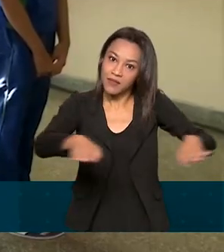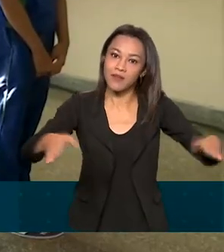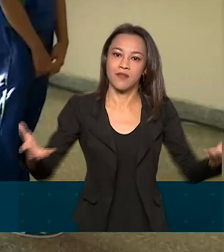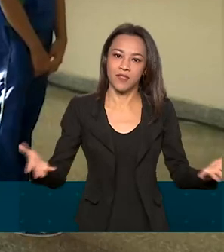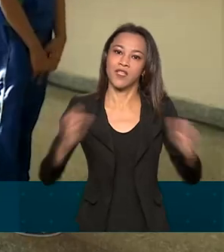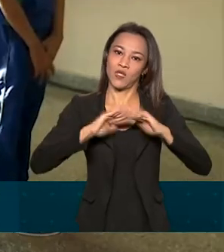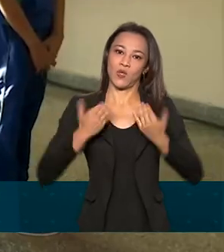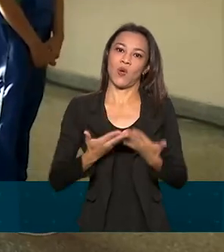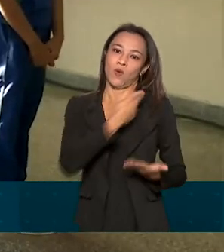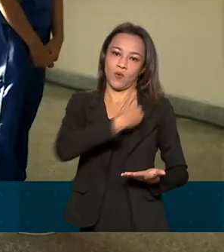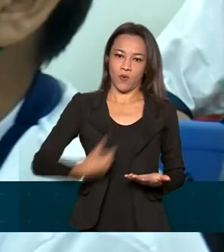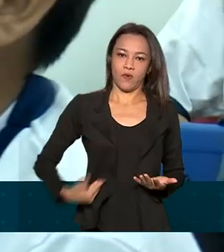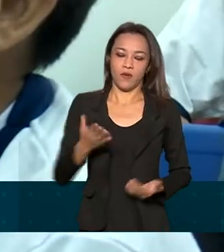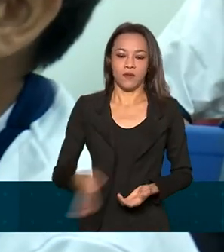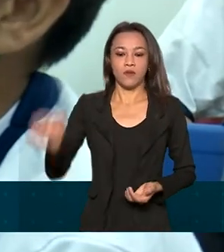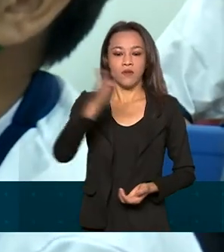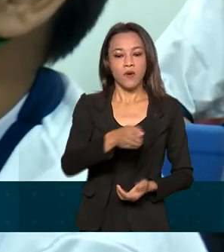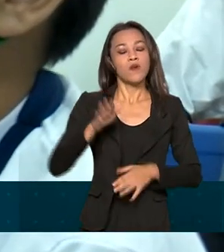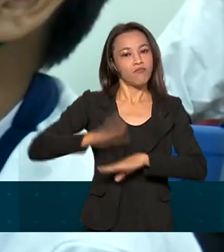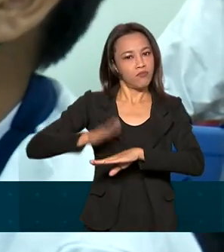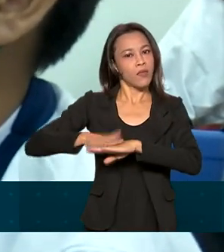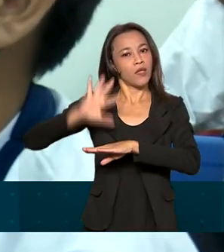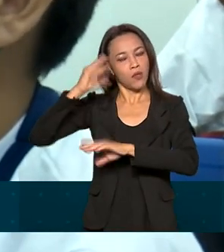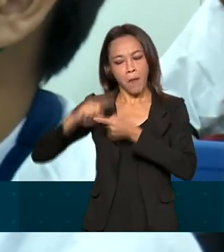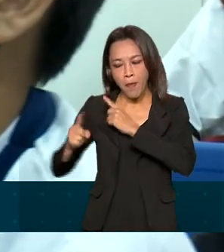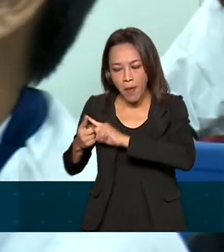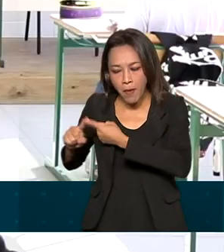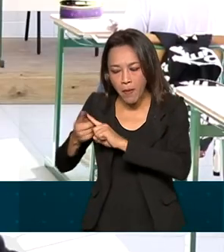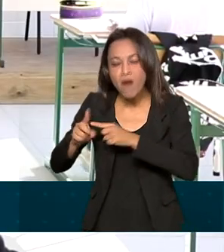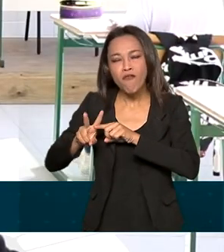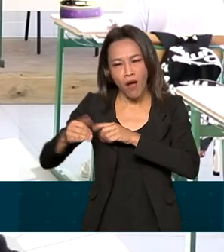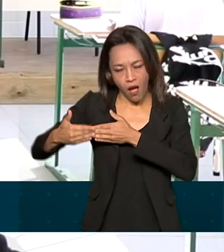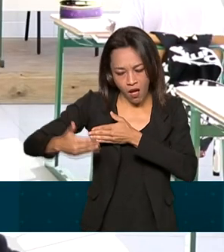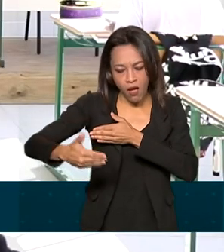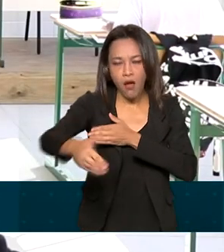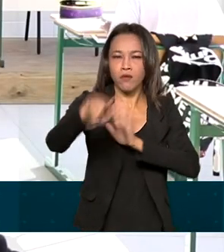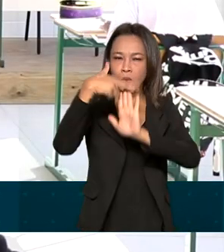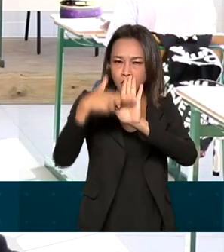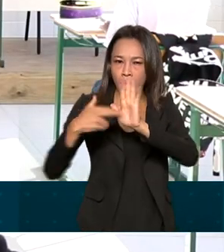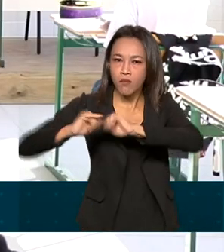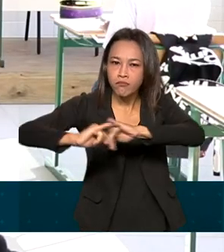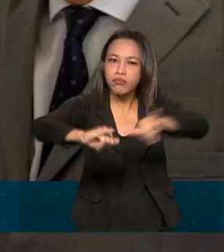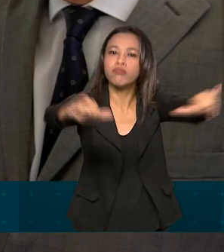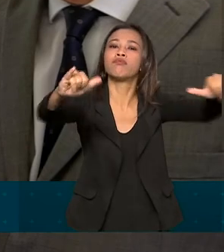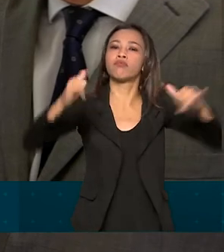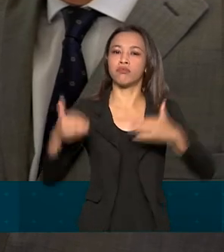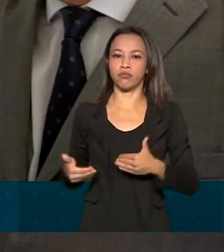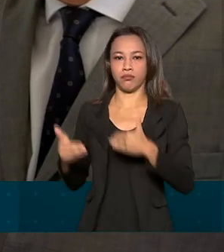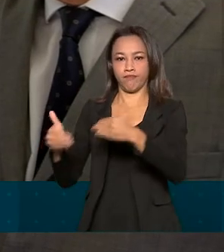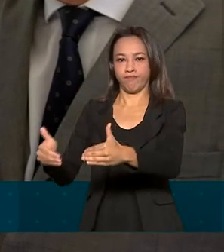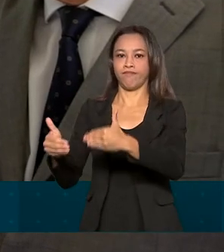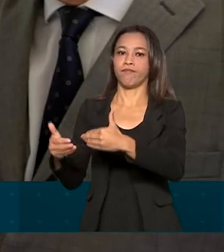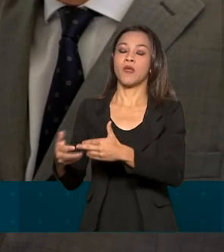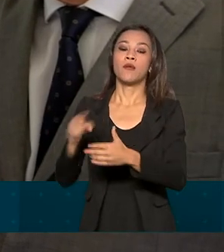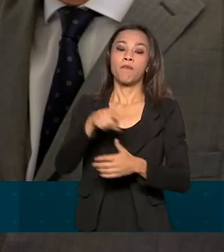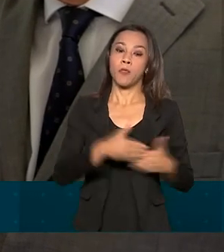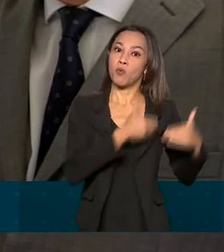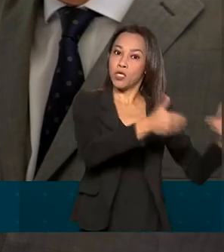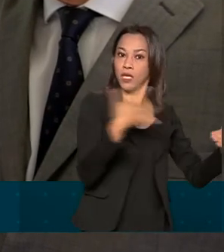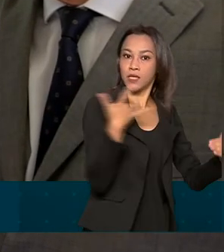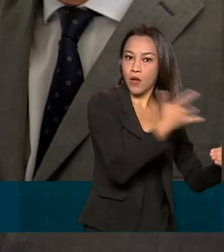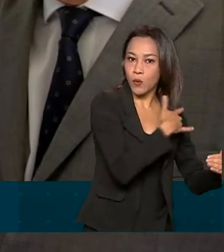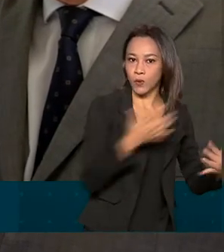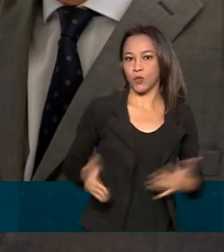Uma decisão sobre o assunto deve sair por meio de uma portaria interministerial. O Ministério da Saúde, o Ministério